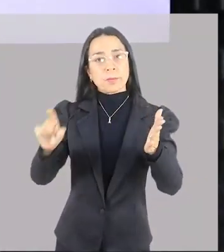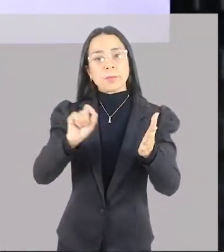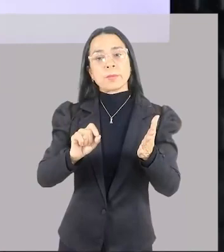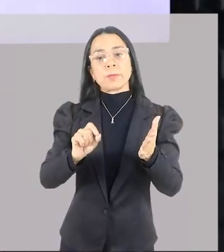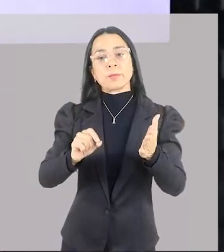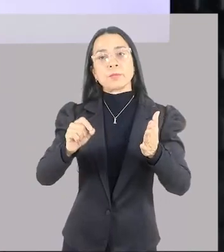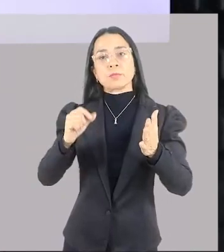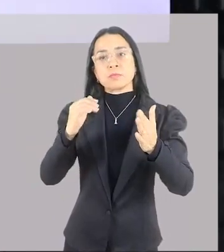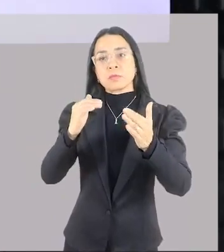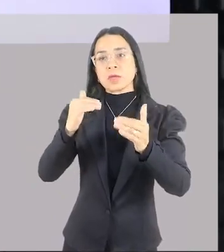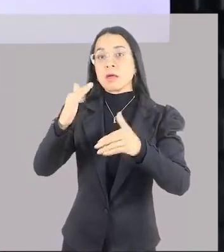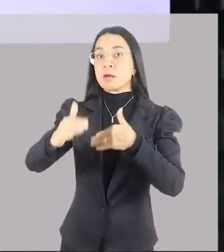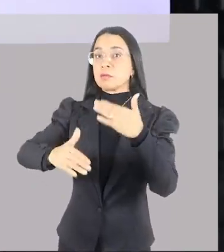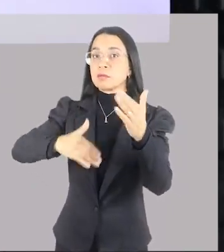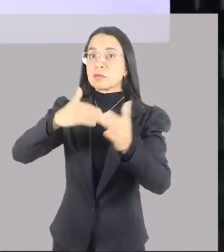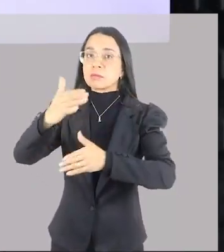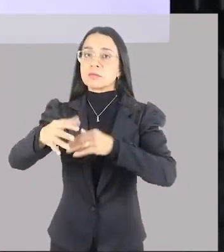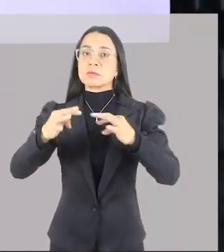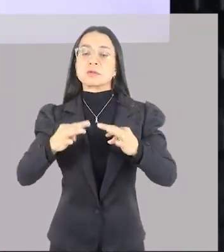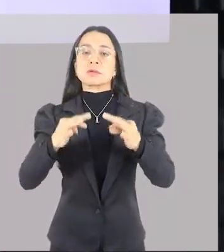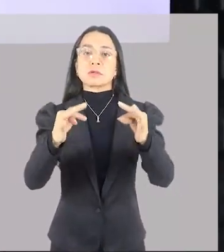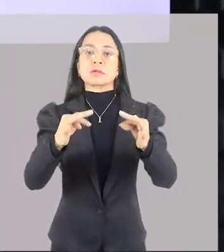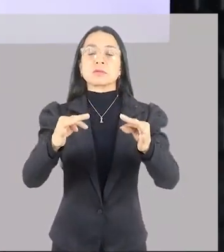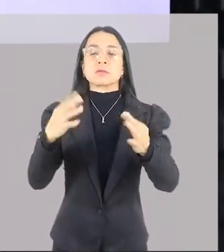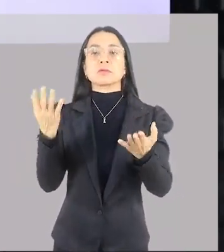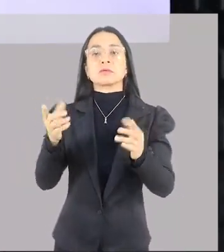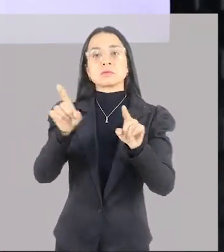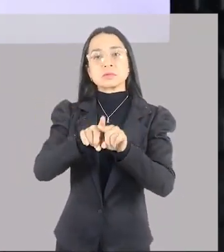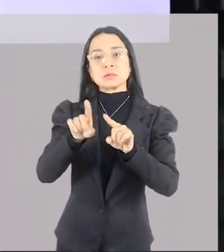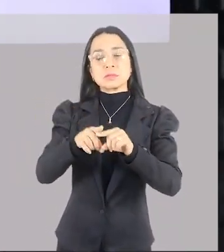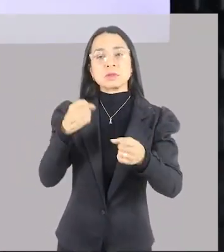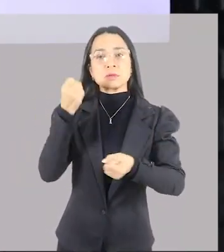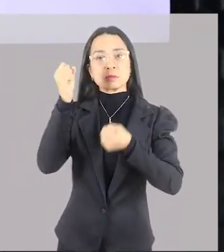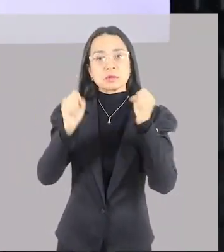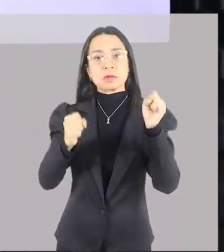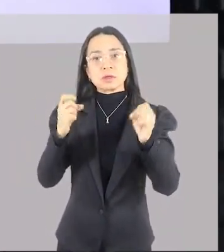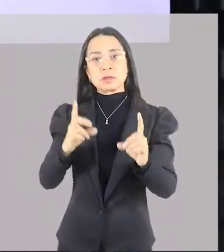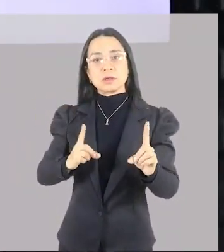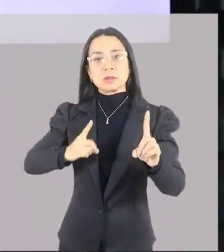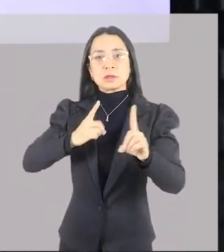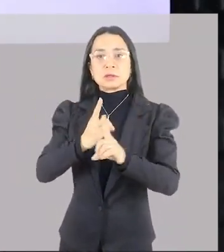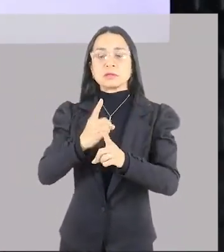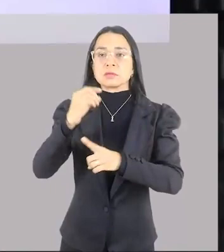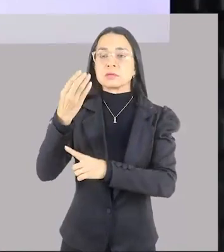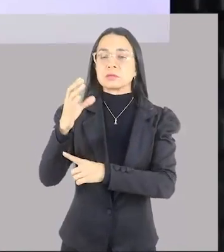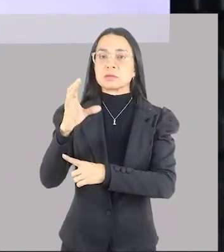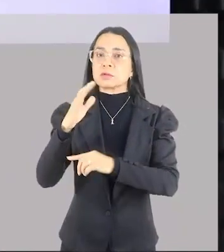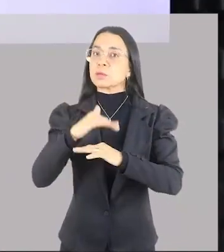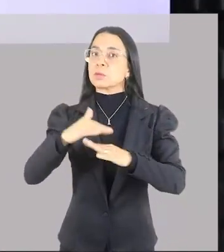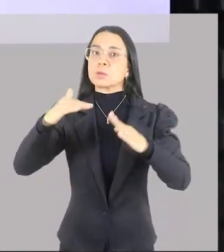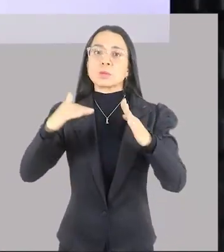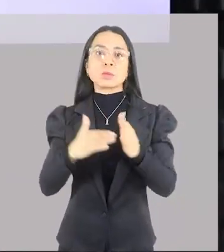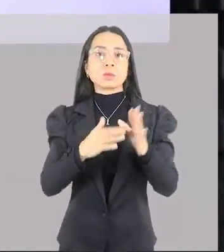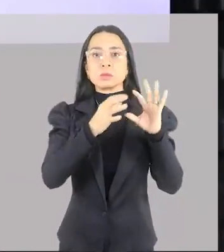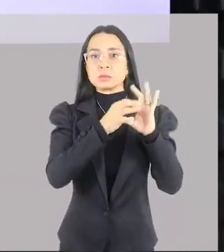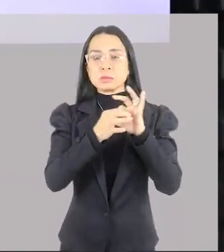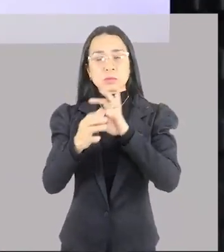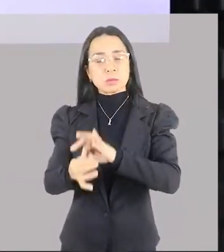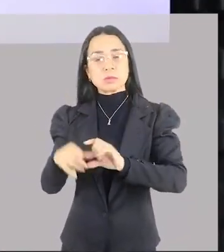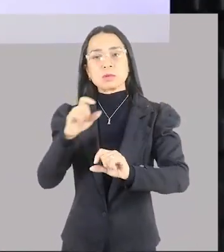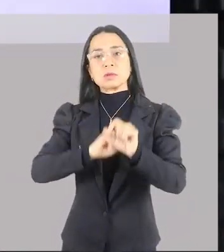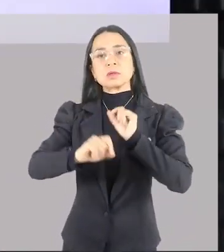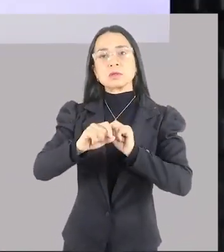os avanços tecnológicos, os progressos industriais, as descobertas científicas, todos esses contextos,